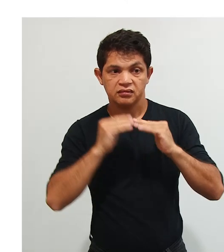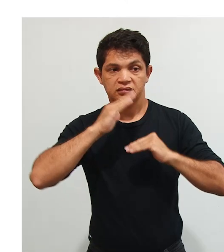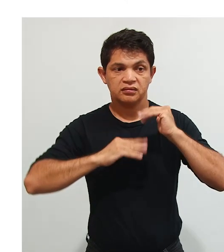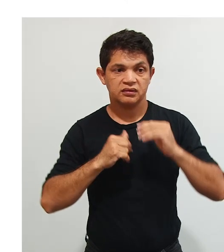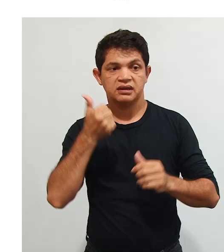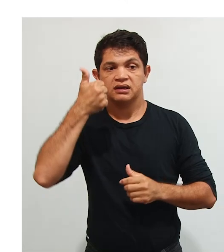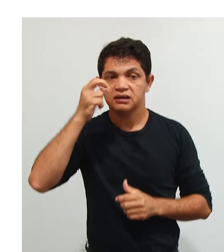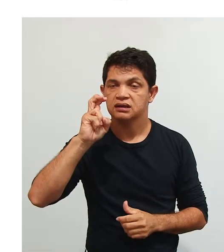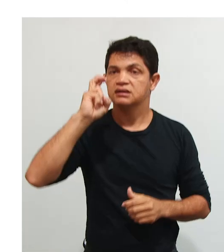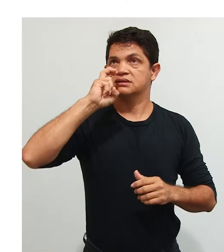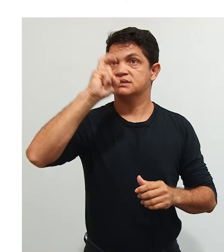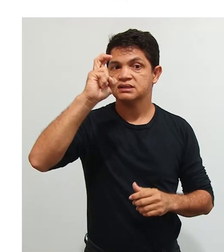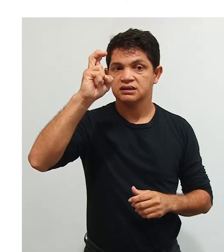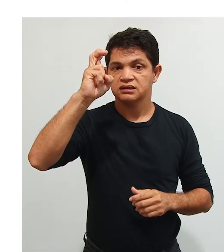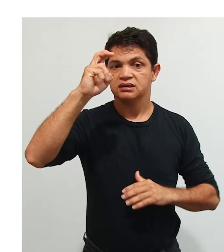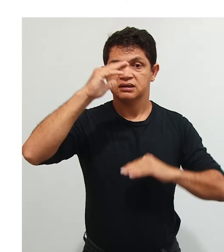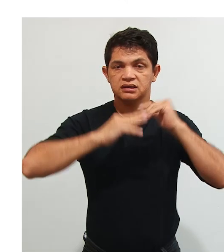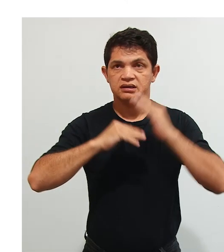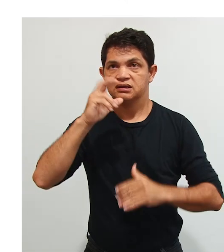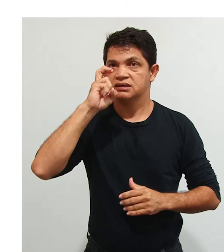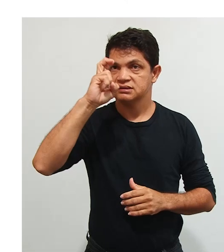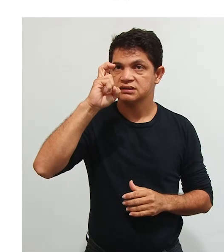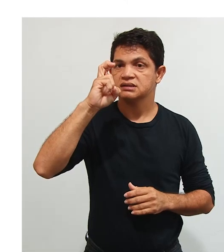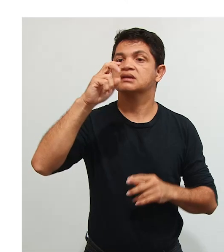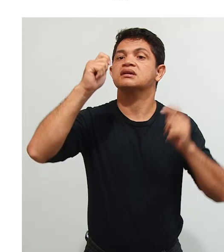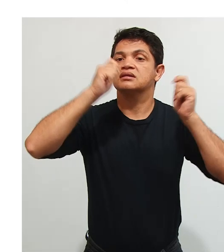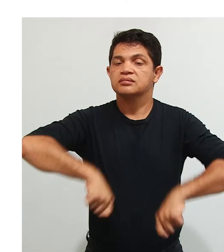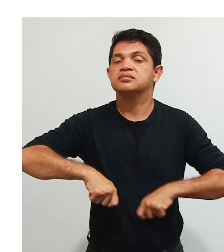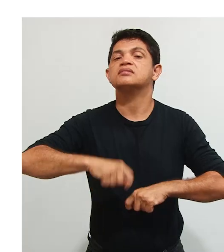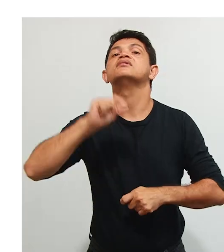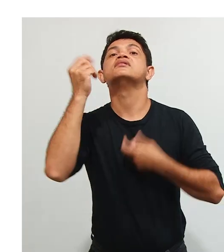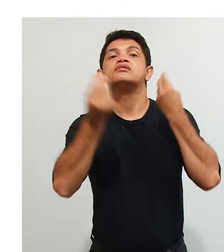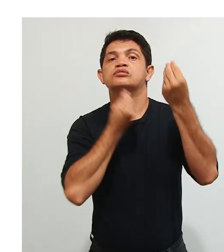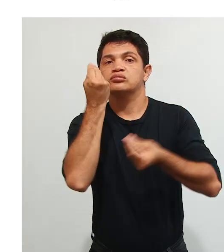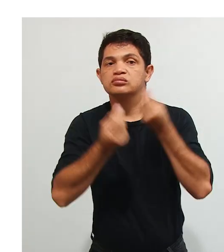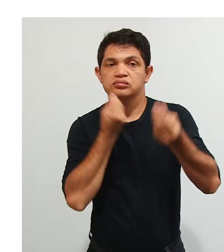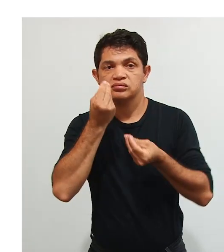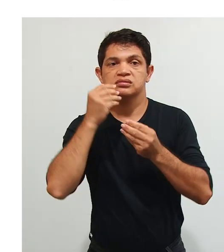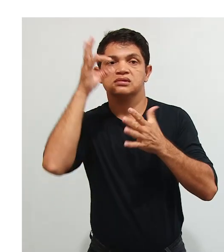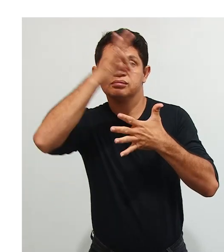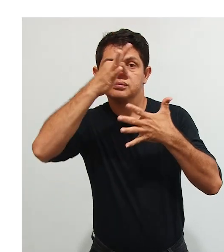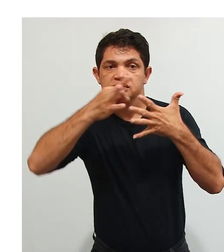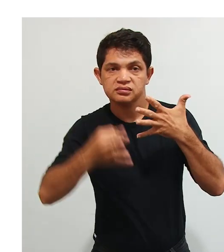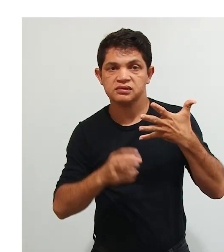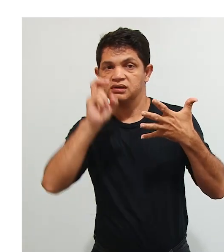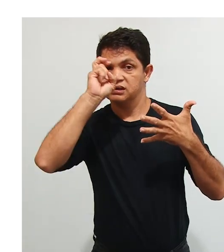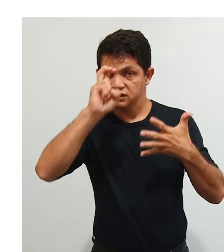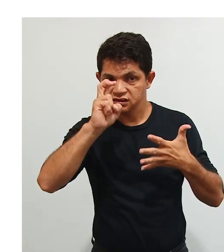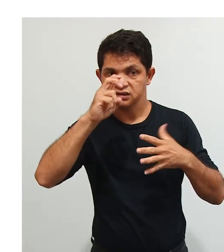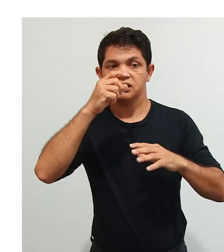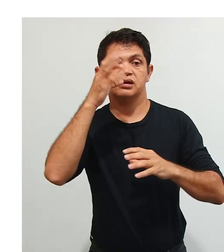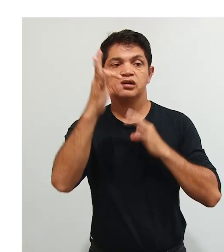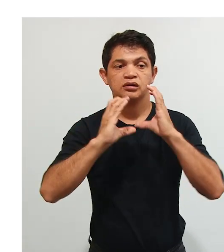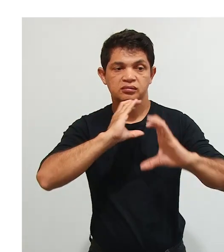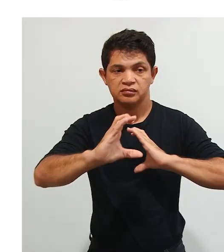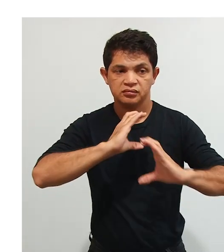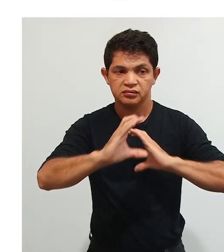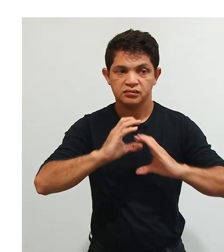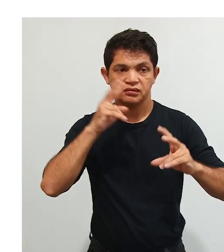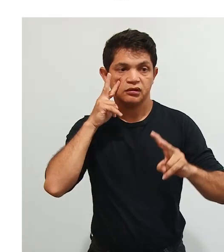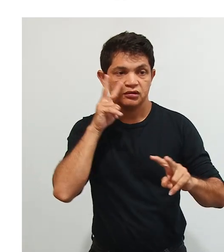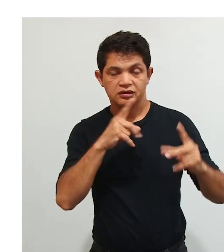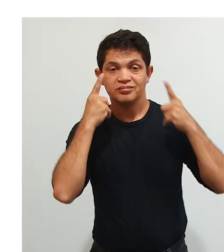5 elementos da comunicação assertiva e eficaz, segundo a CNV, que é a comunicação